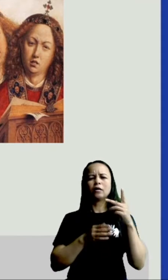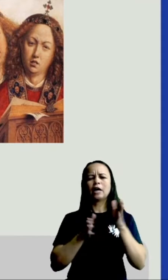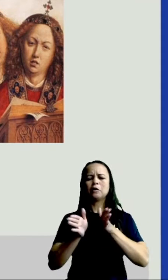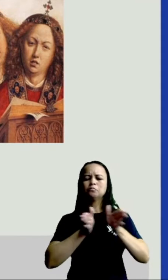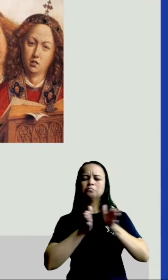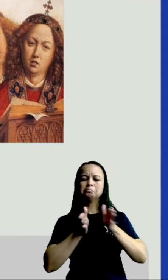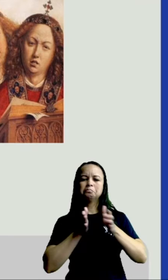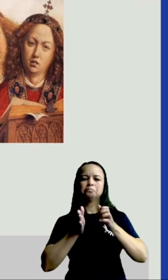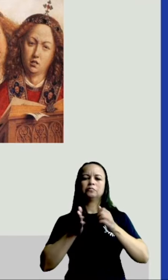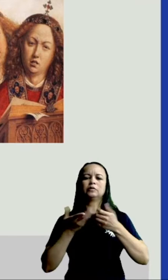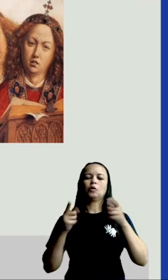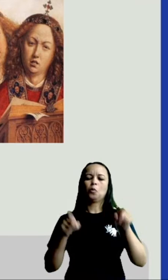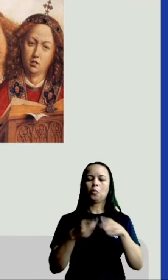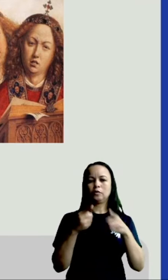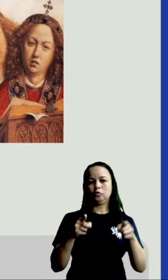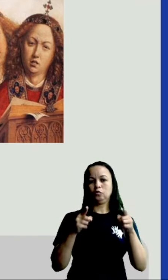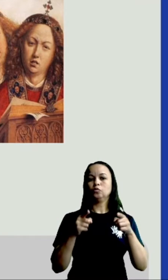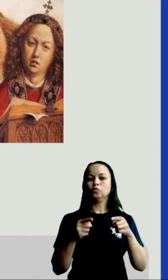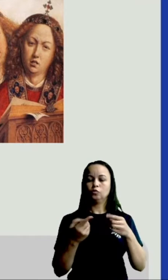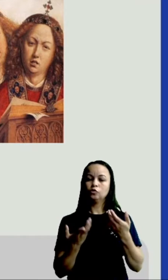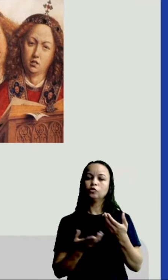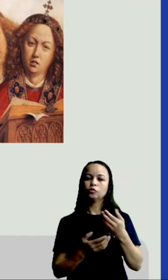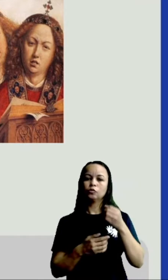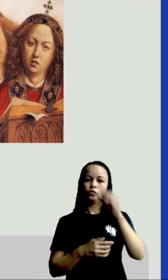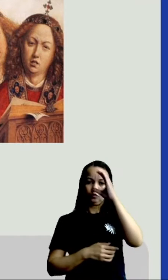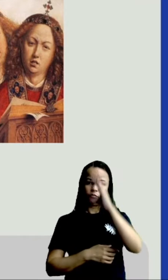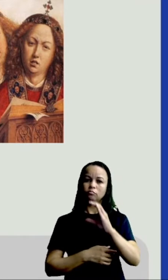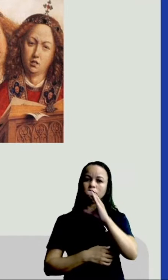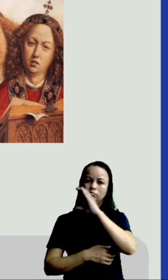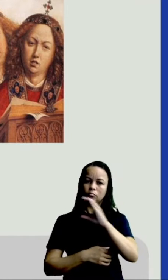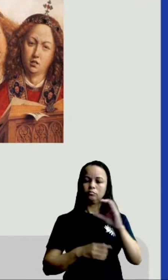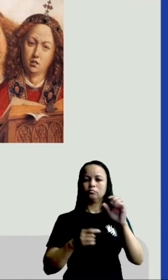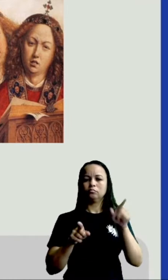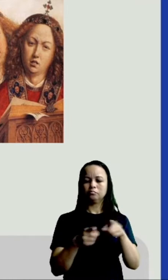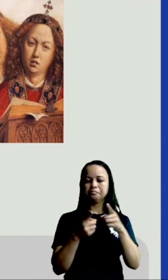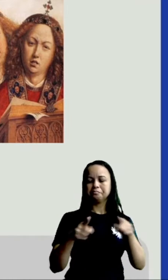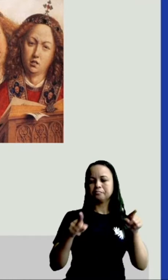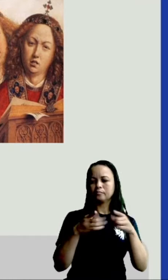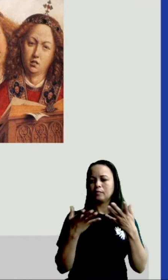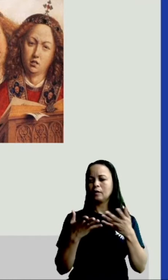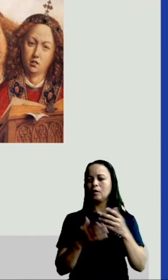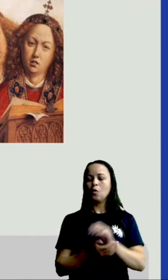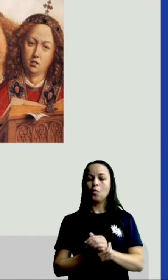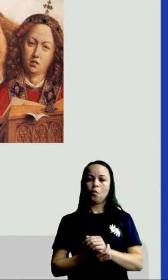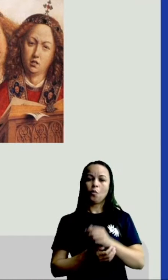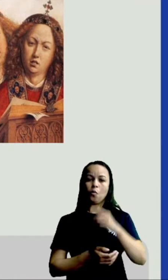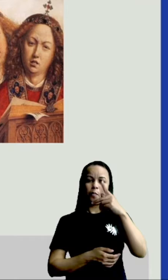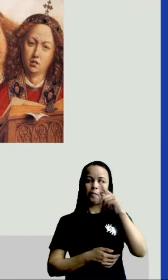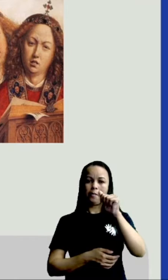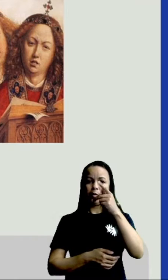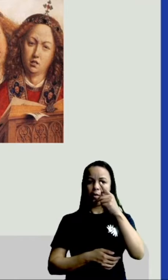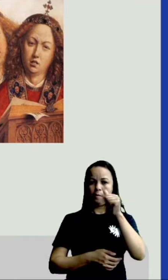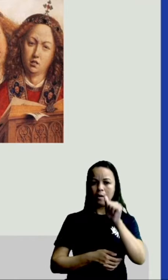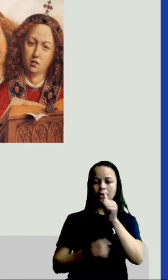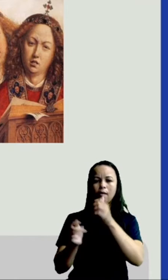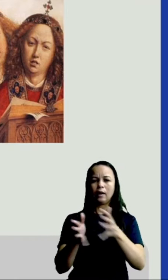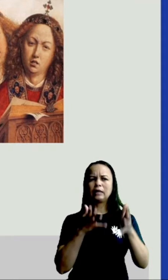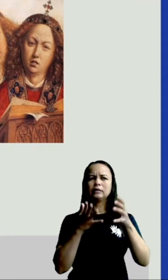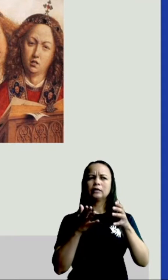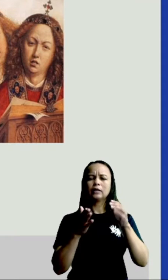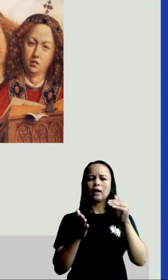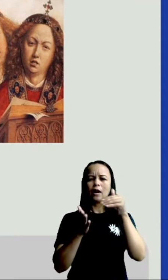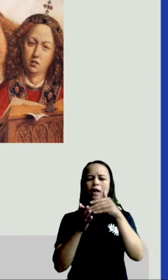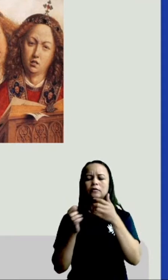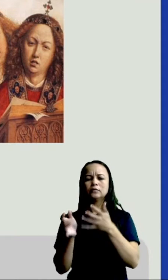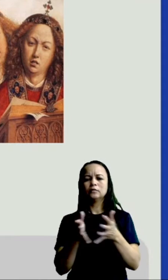presença marcante nos cultos católicos o Papa Gregório um do século 6 classificou e